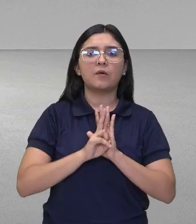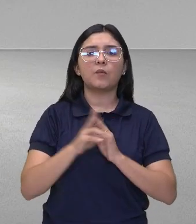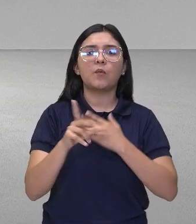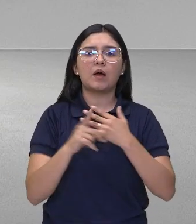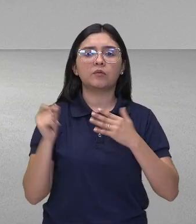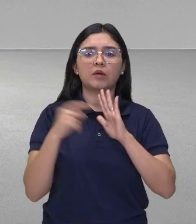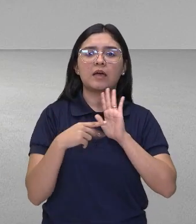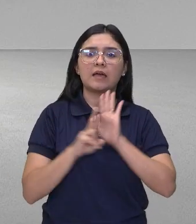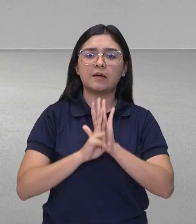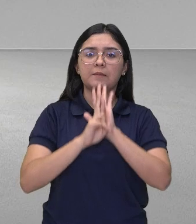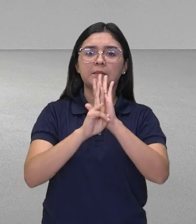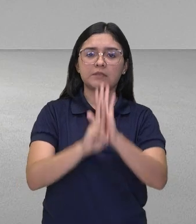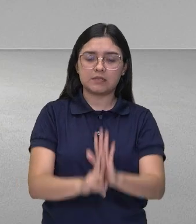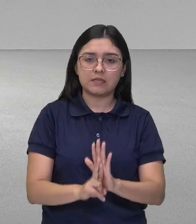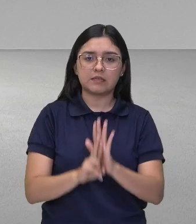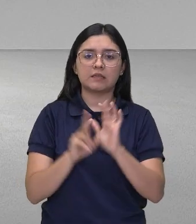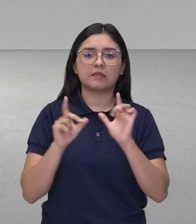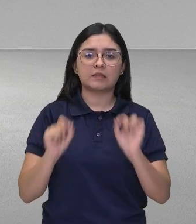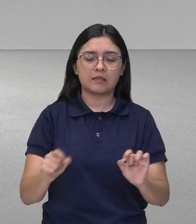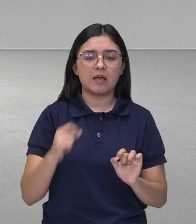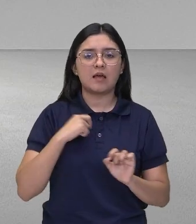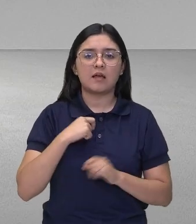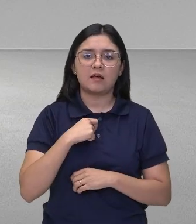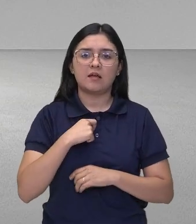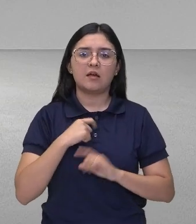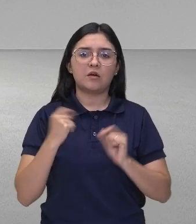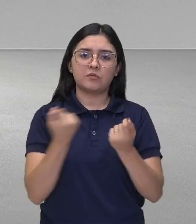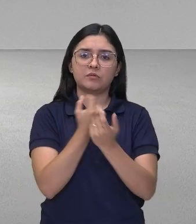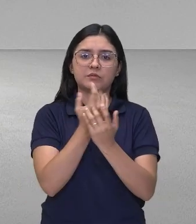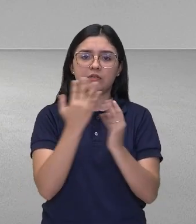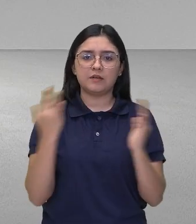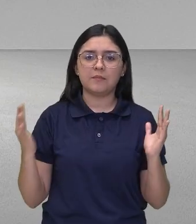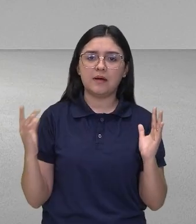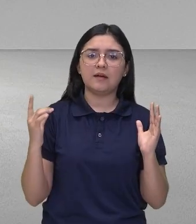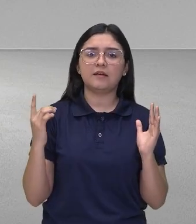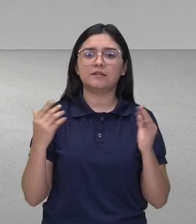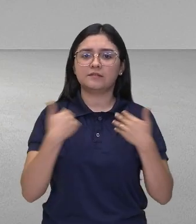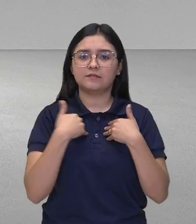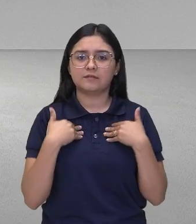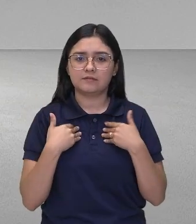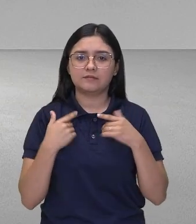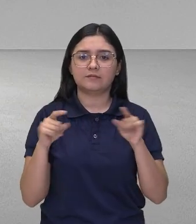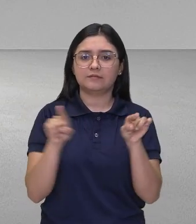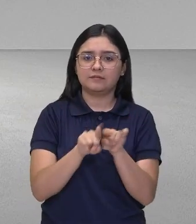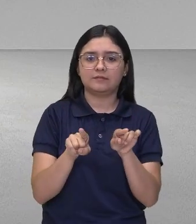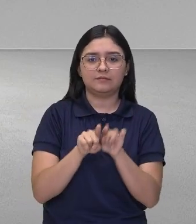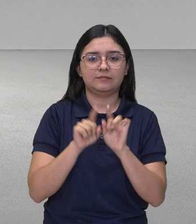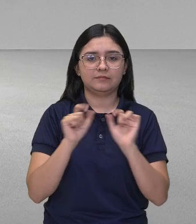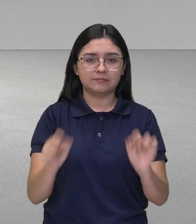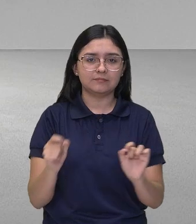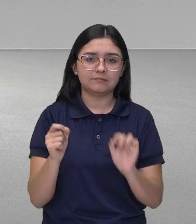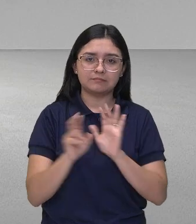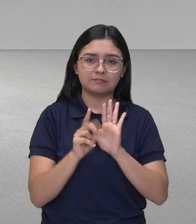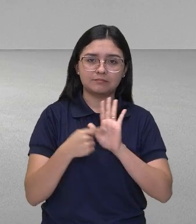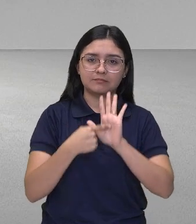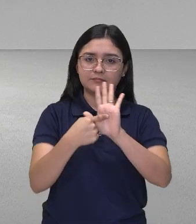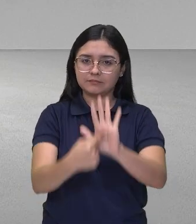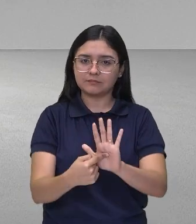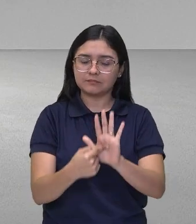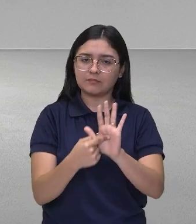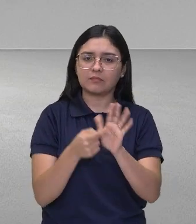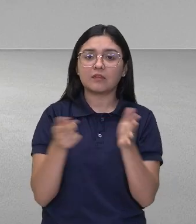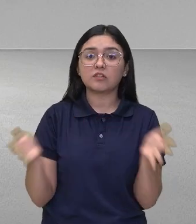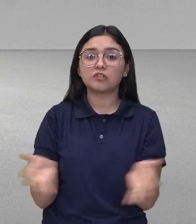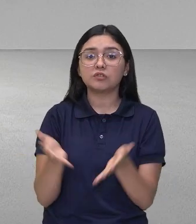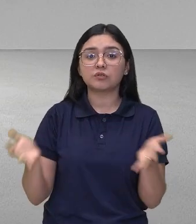humanos, a fauna, a flora, com realismo. A valorização, então, do retrato fiel estimulou o estudo